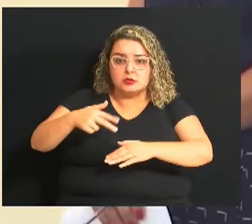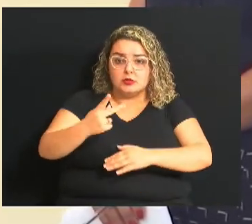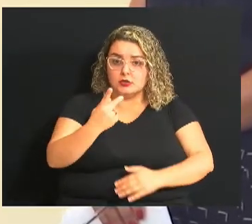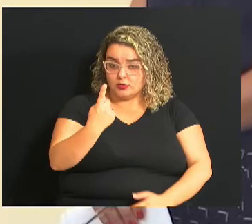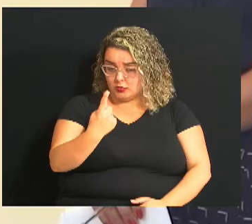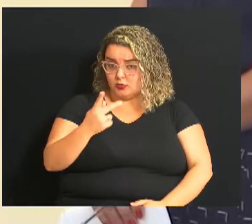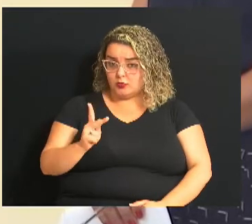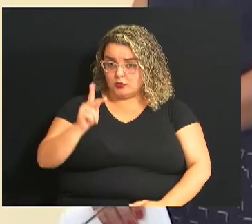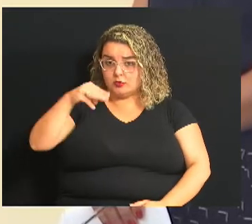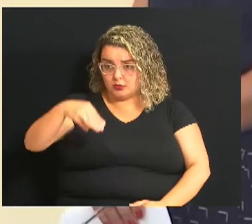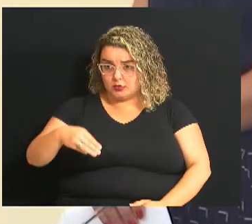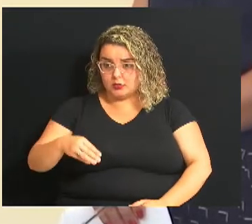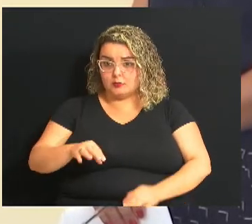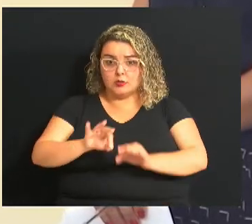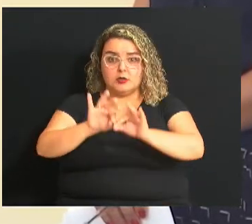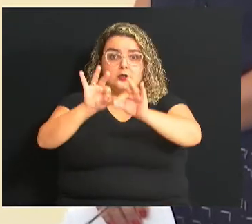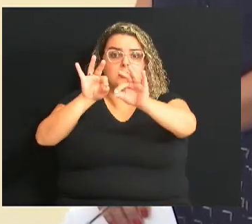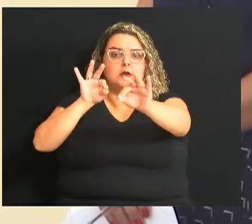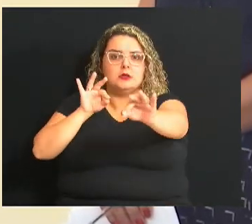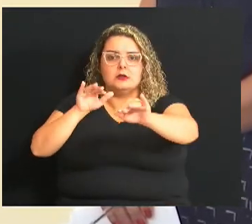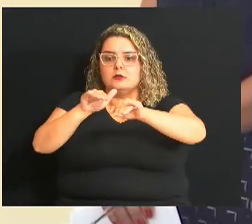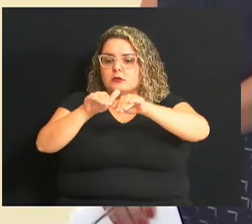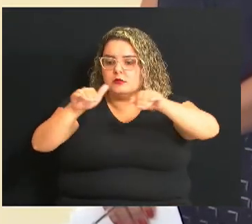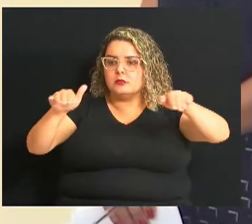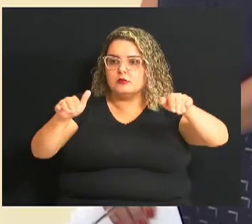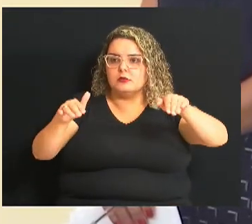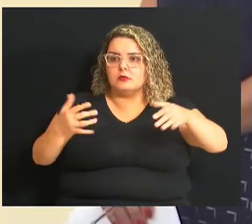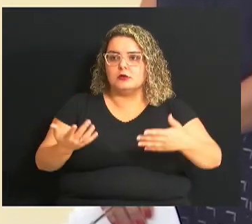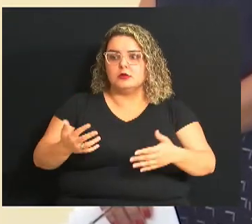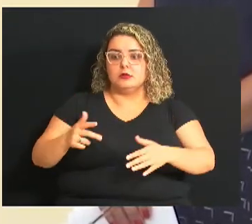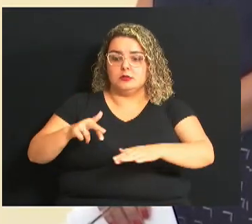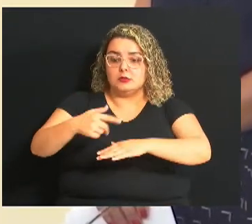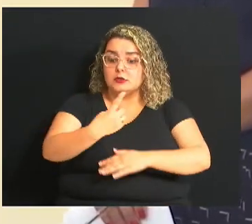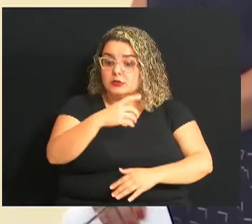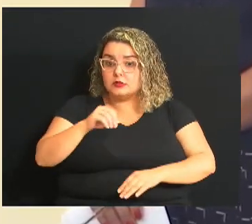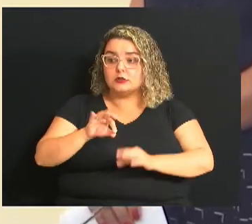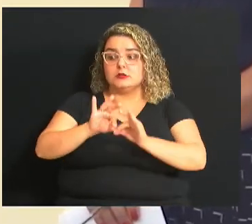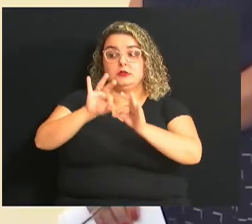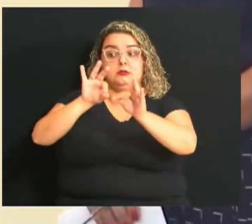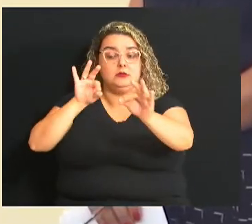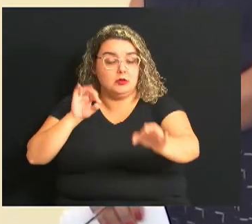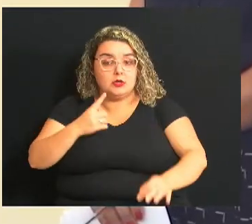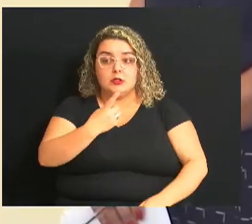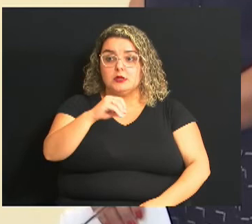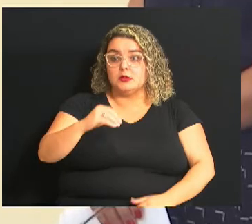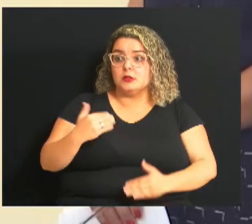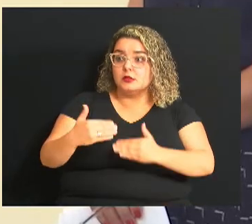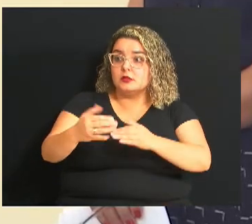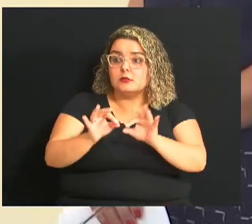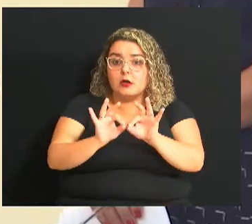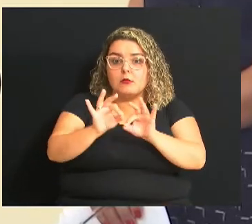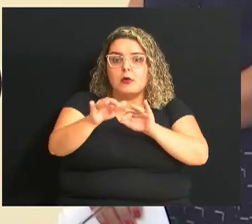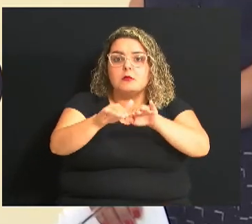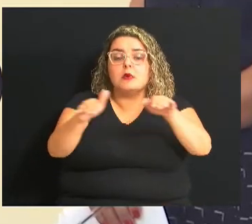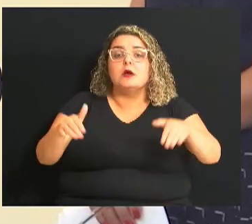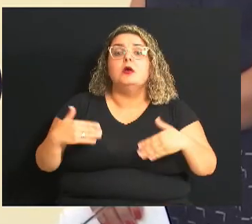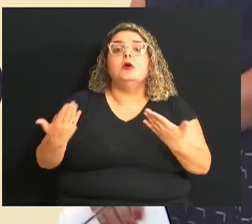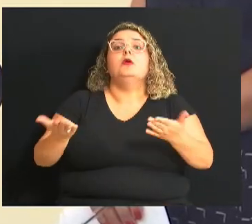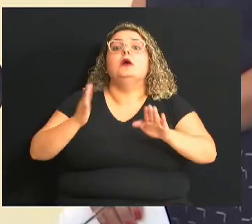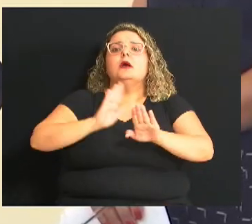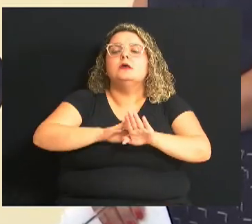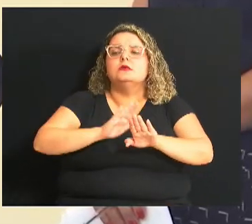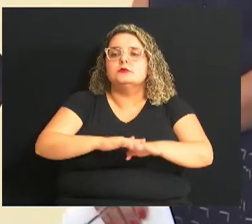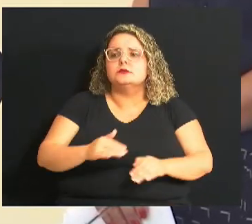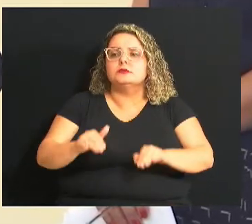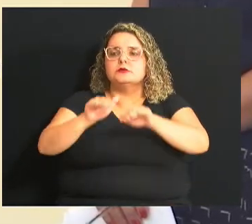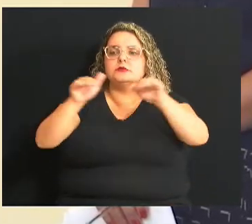ao horizonte, ele se afasta 1 quilômetro. Se eu caminho 10, ele se afasta 10, e assim por diante. Quer dizer, qual a função do horizonte? E aí o